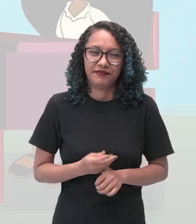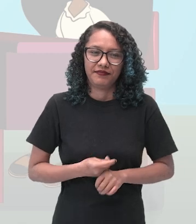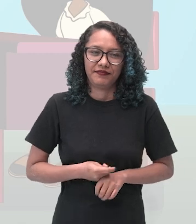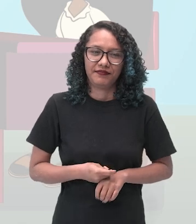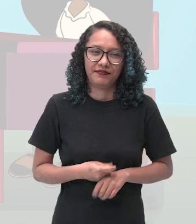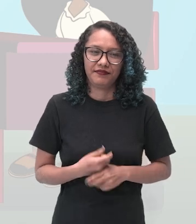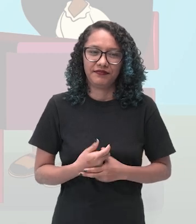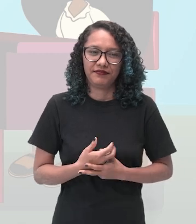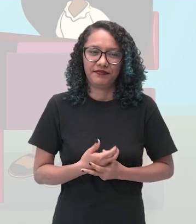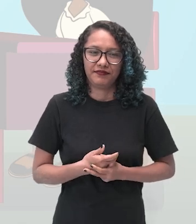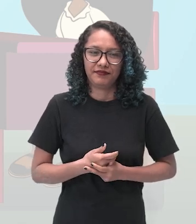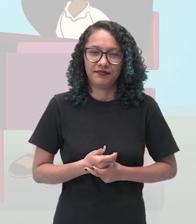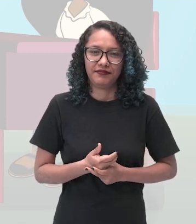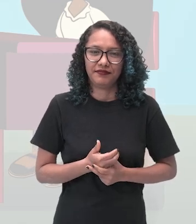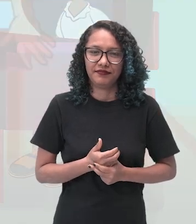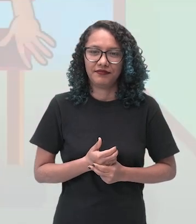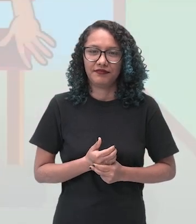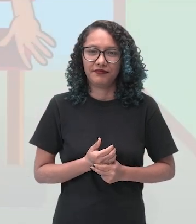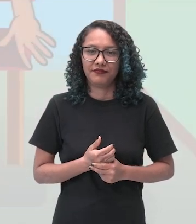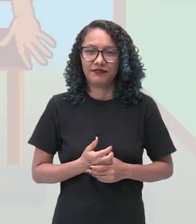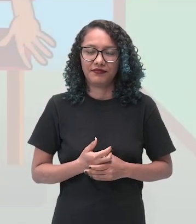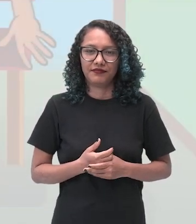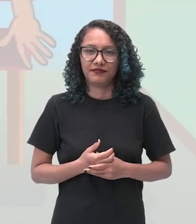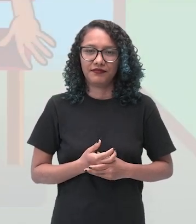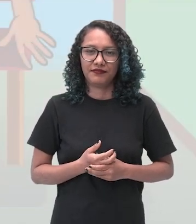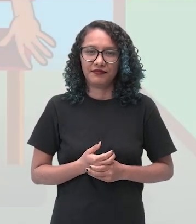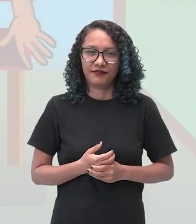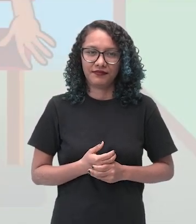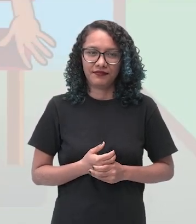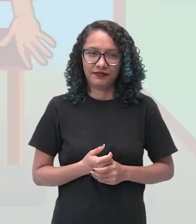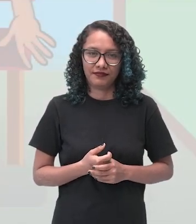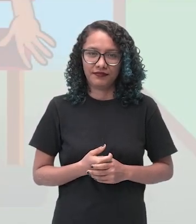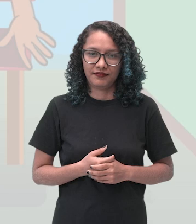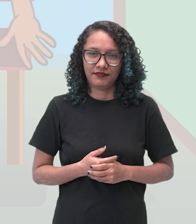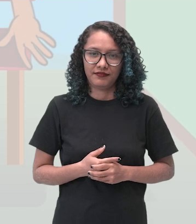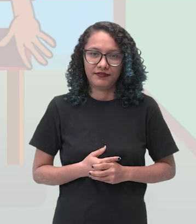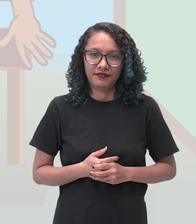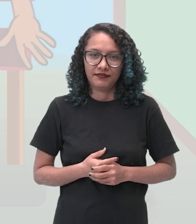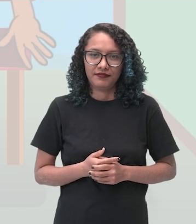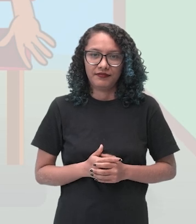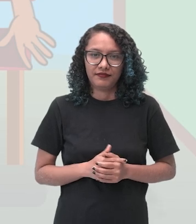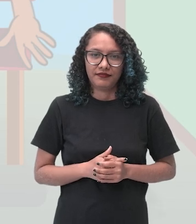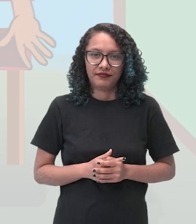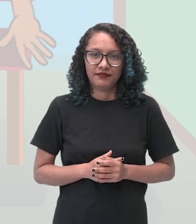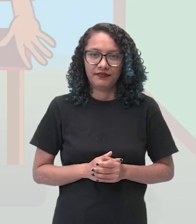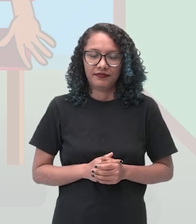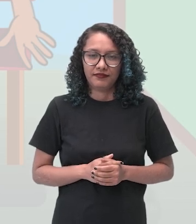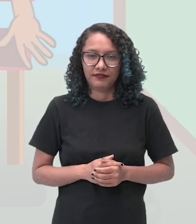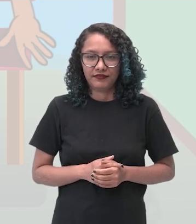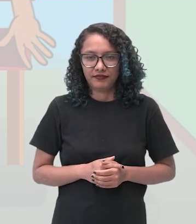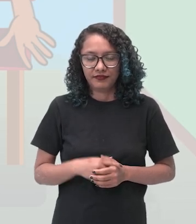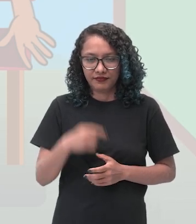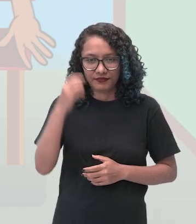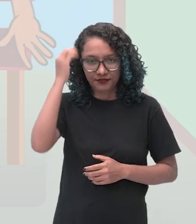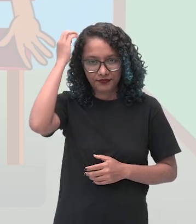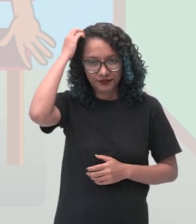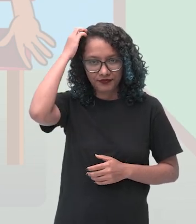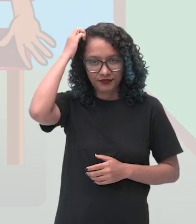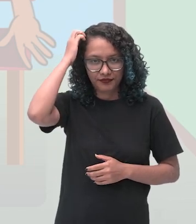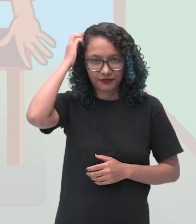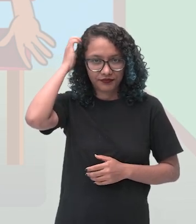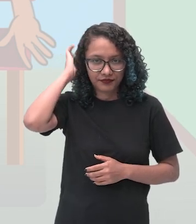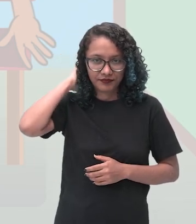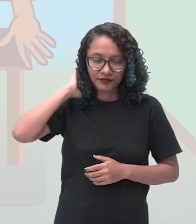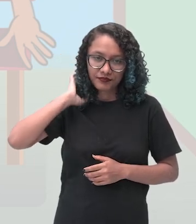and human rights? Because the damage to the environment also harms the people living